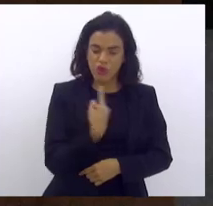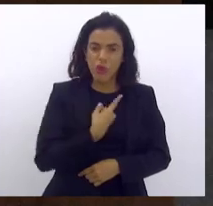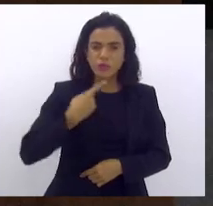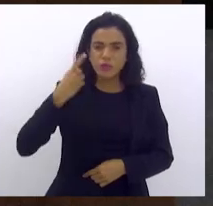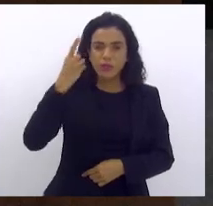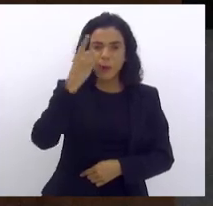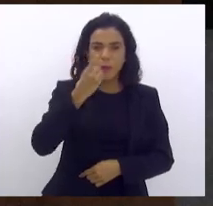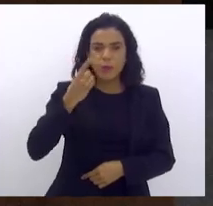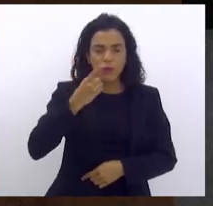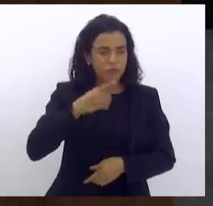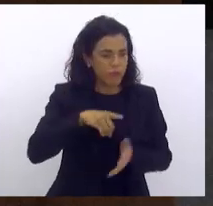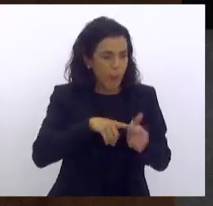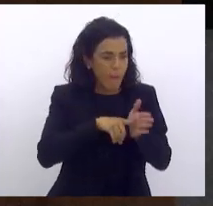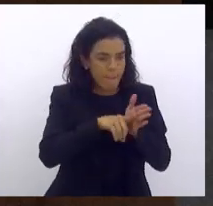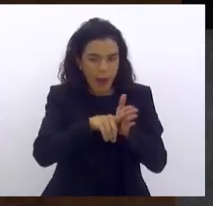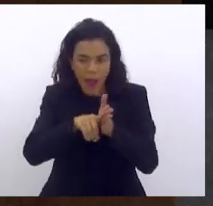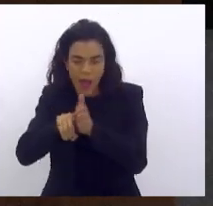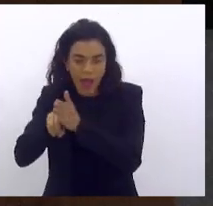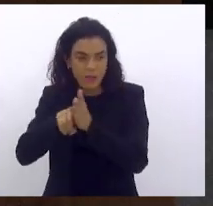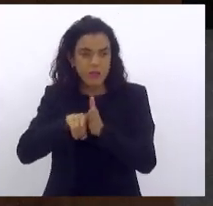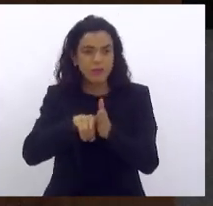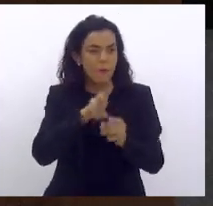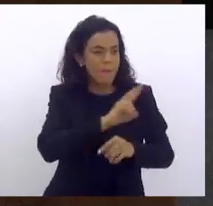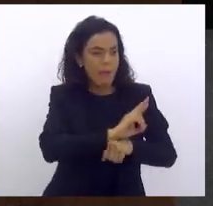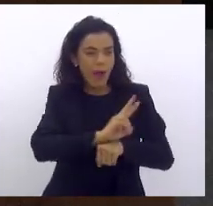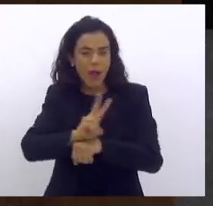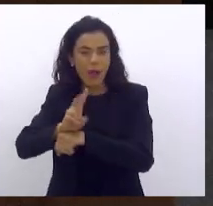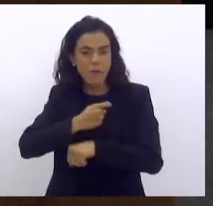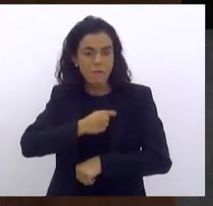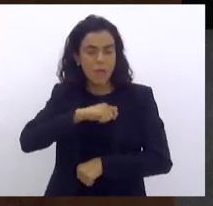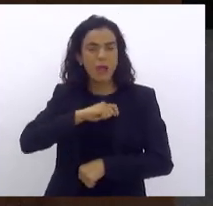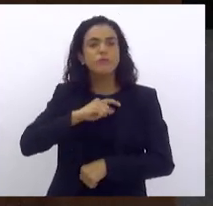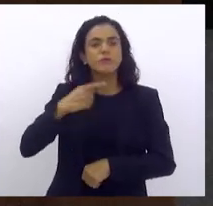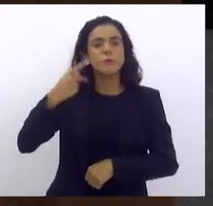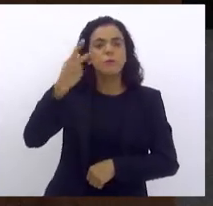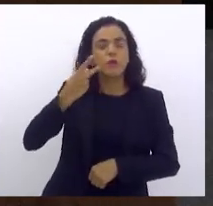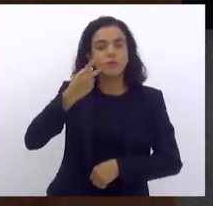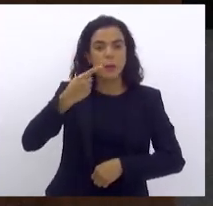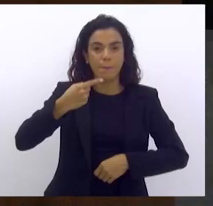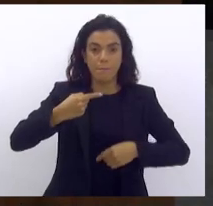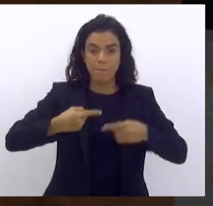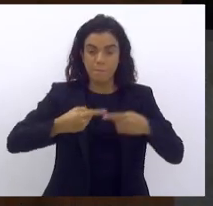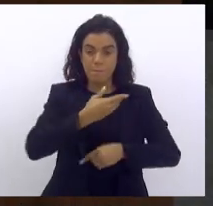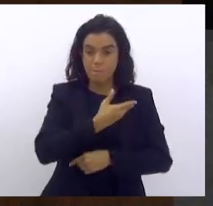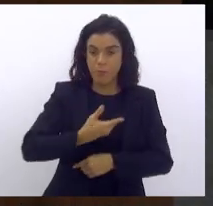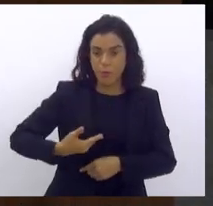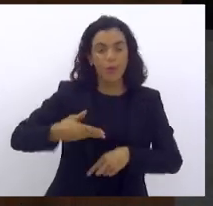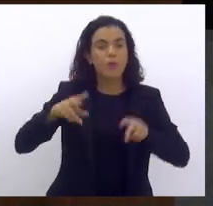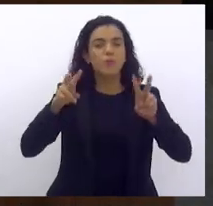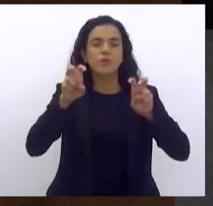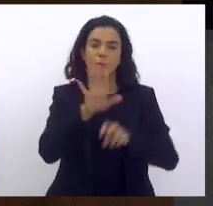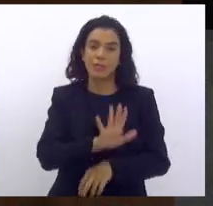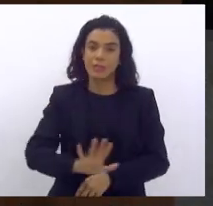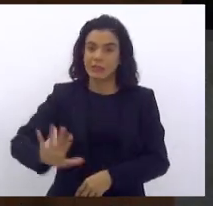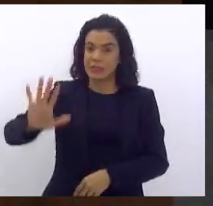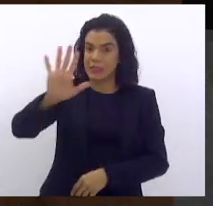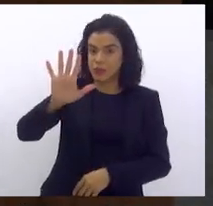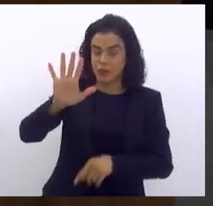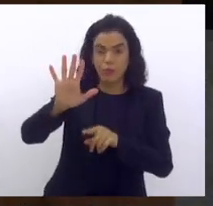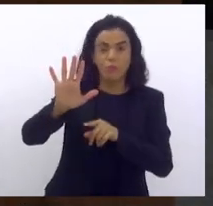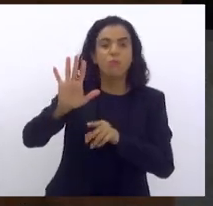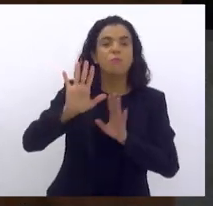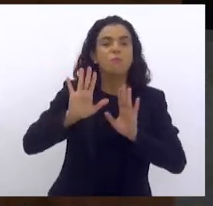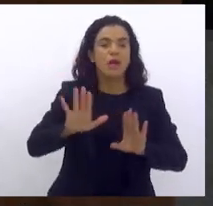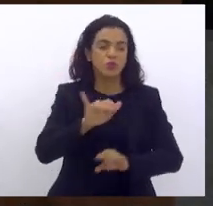parlamentares fiscalizadores das políticas públicas. A gente entende, é óbvio, que é um tema nacional, mas, nacionalmente,